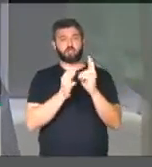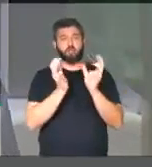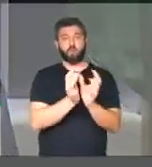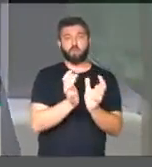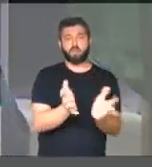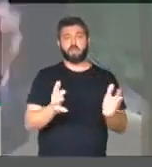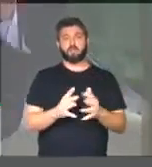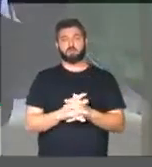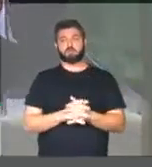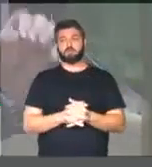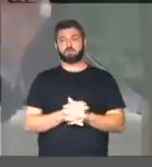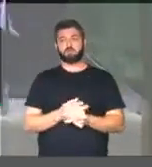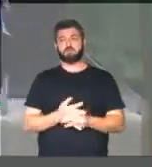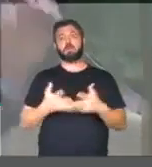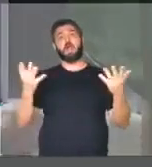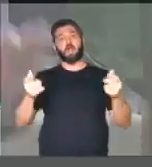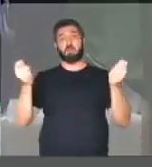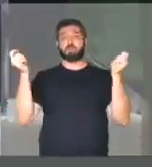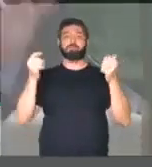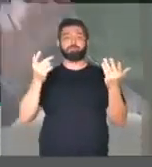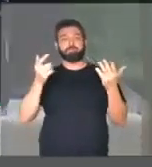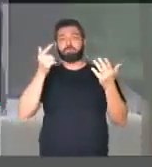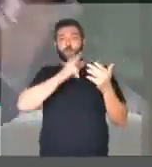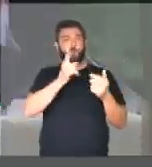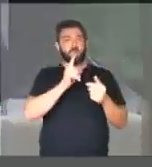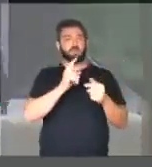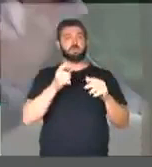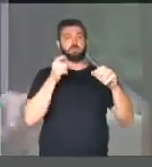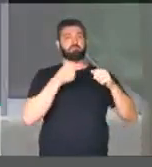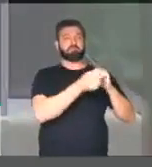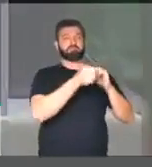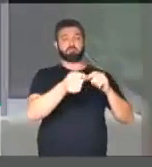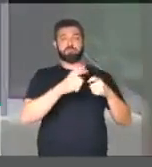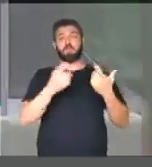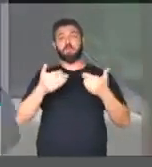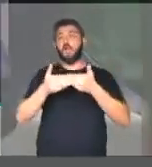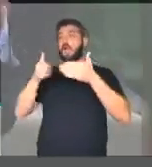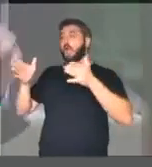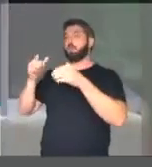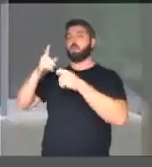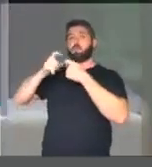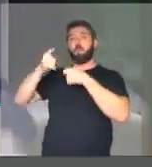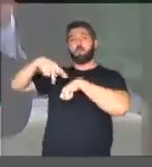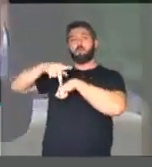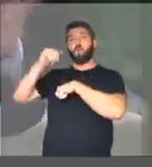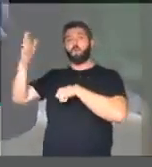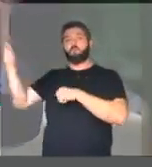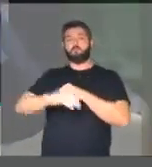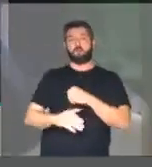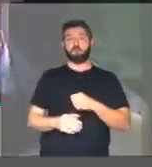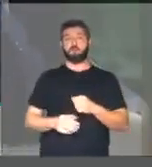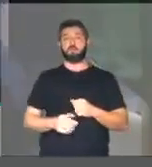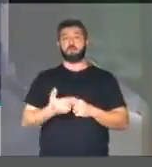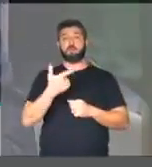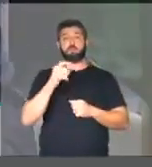indígenas, se abriu a possibilidade da vinda dos médicos estrangeiros. Na época, mais de